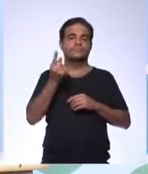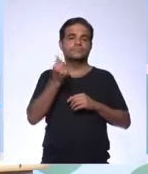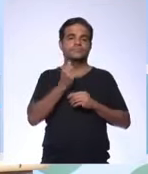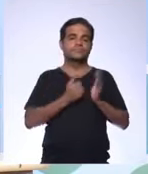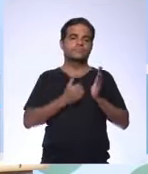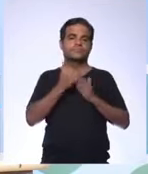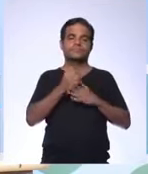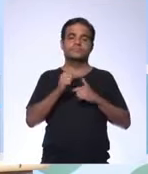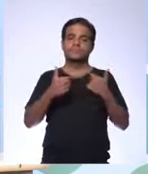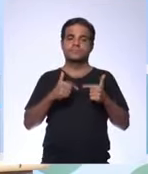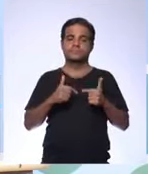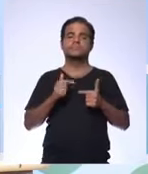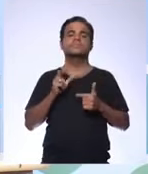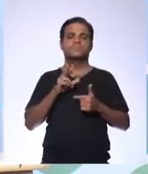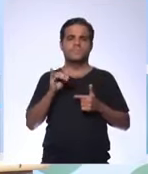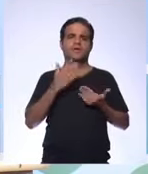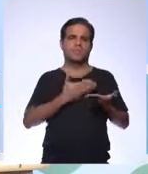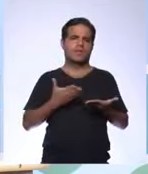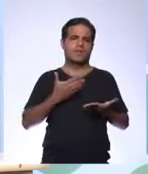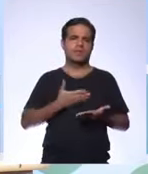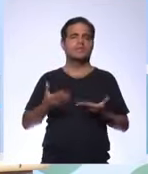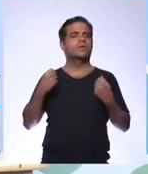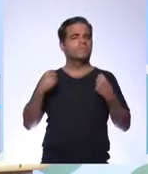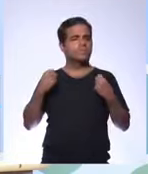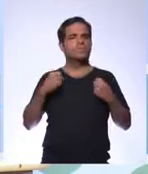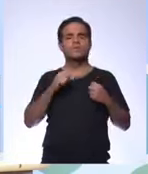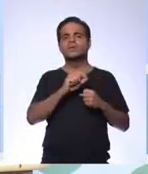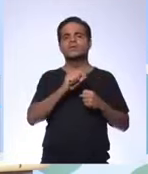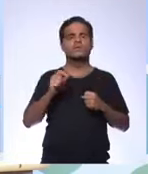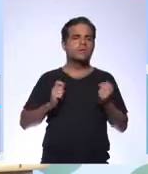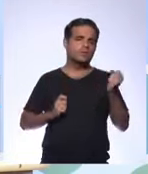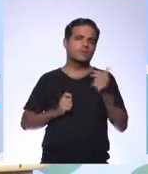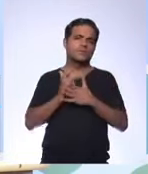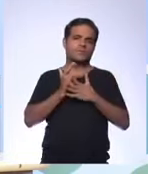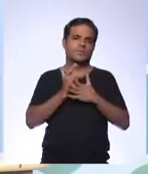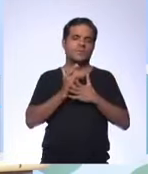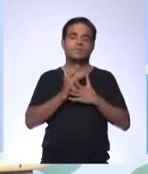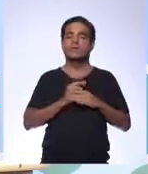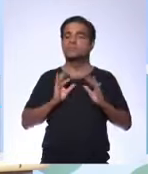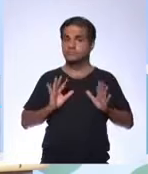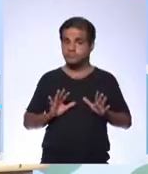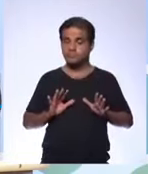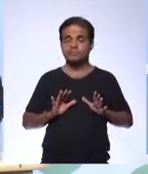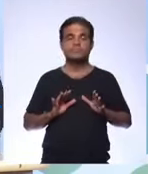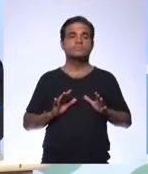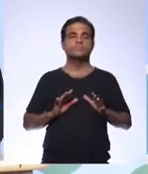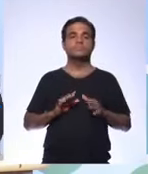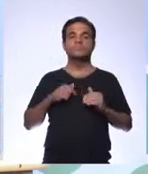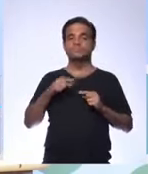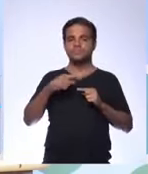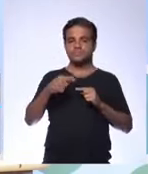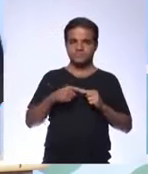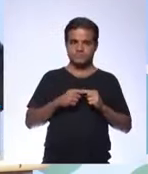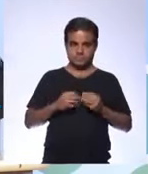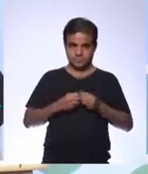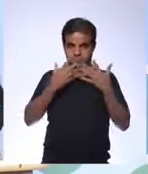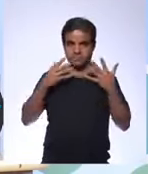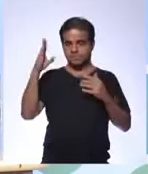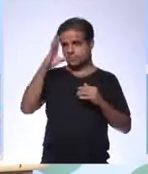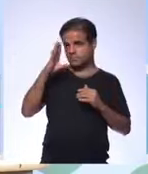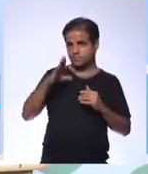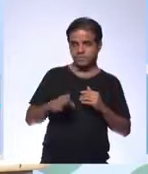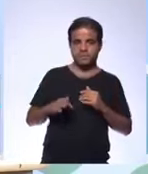o trabalhador vai perdendo o poder de compra. Então, lá depois lá do milagre